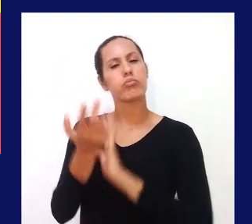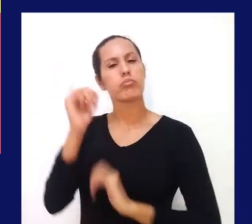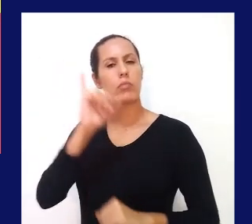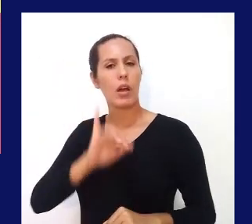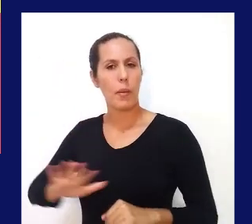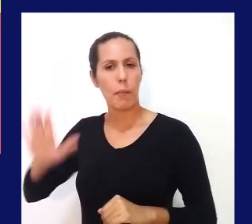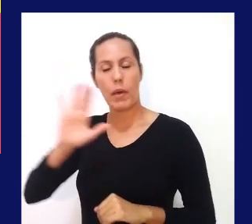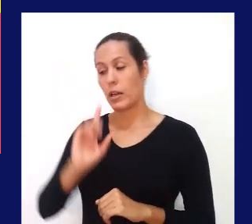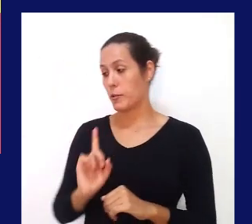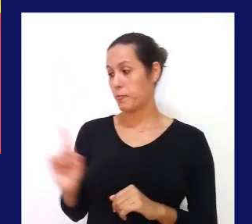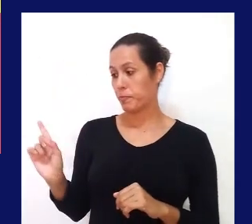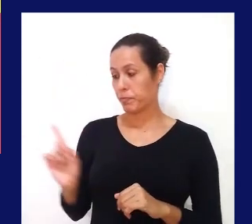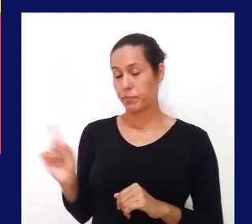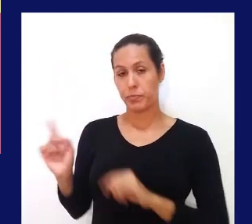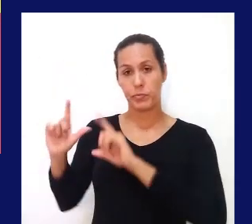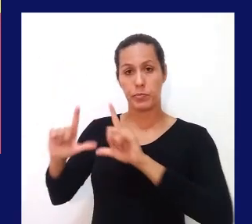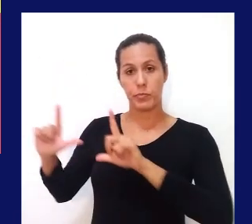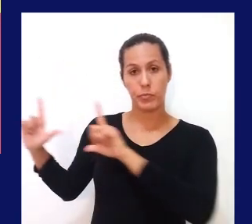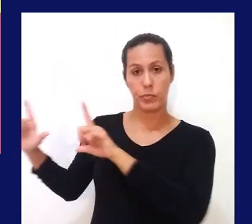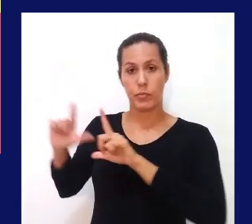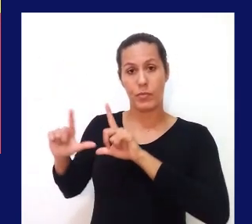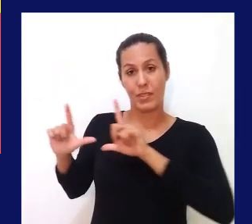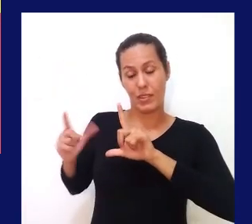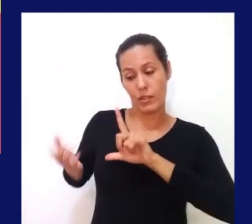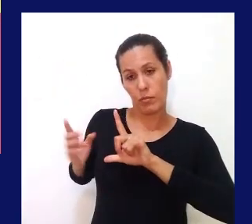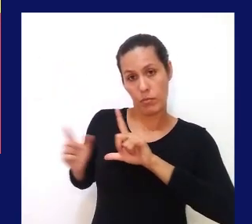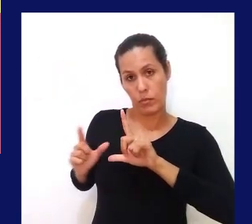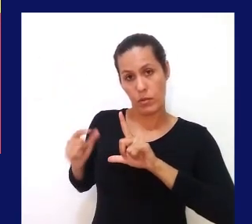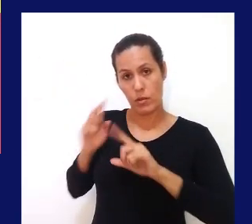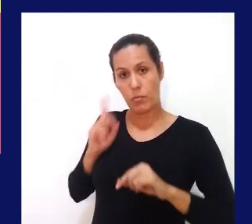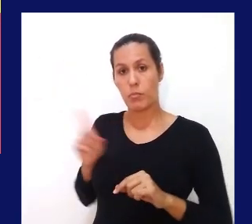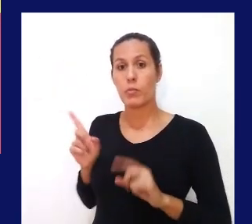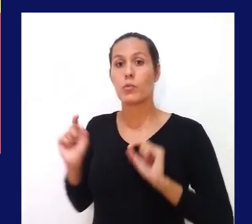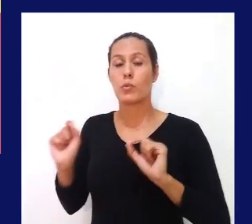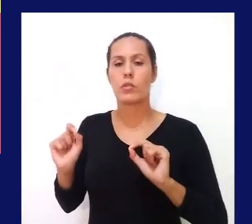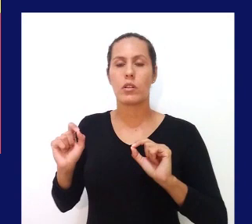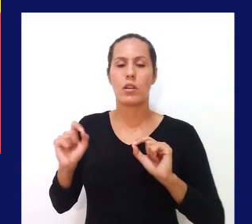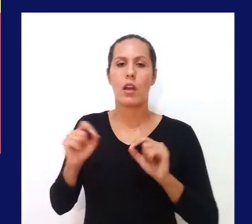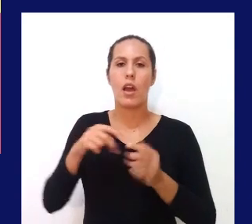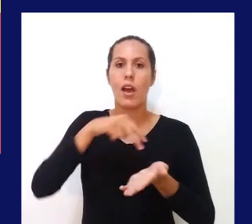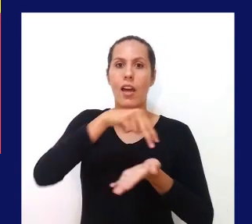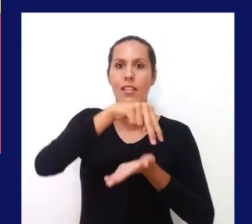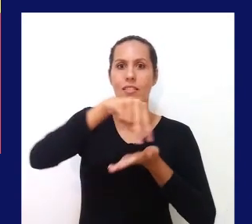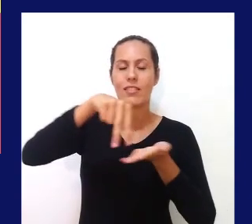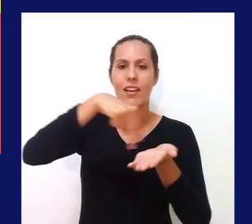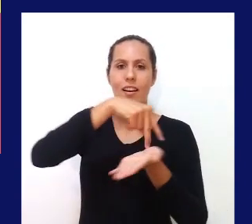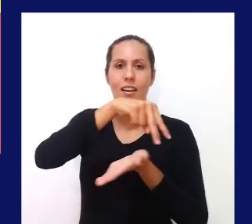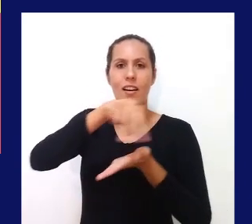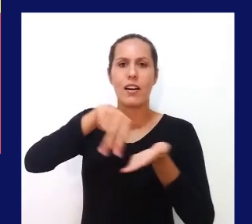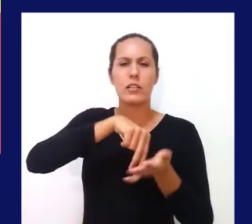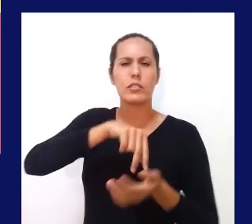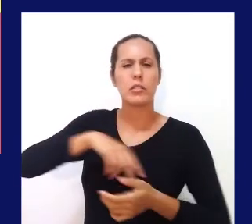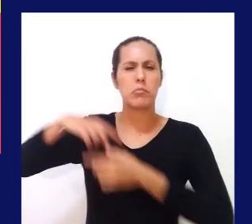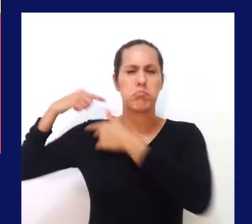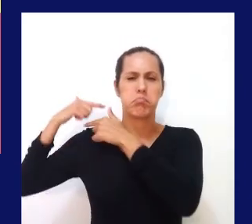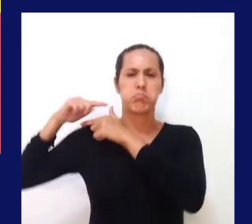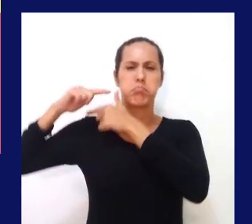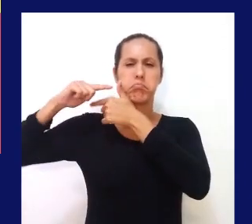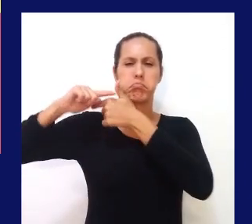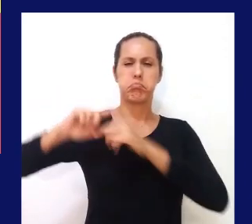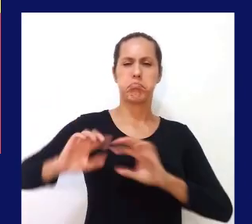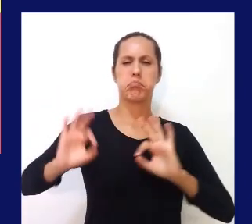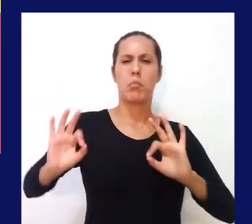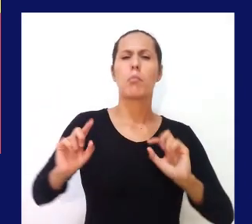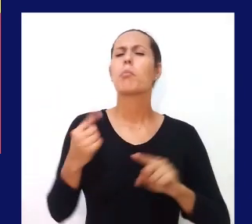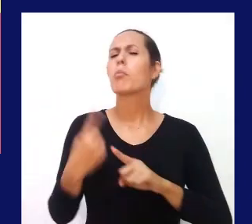outras imagens. Então, do lado esquerdo, vocês observam que danças milenares. Por que são